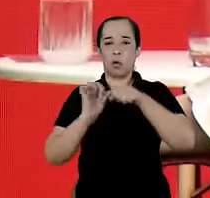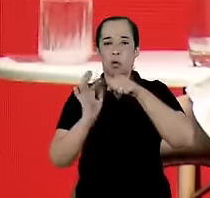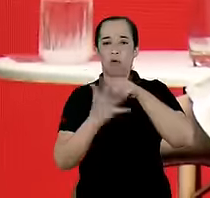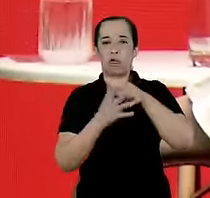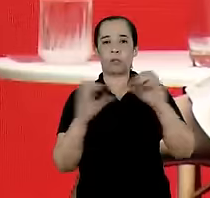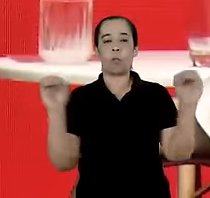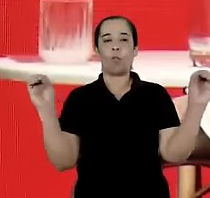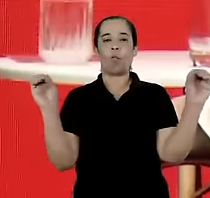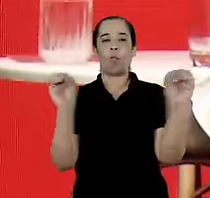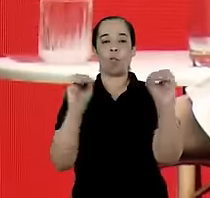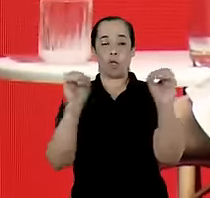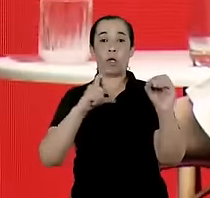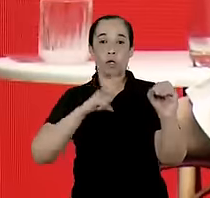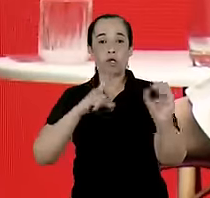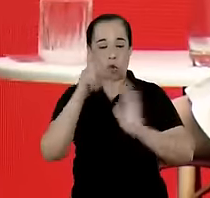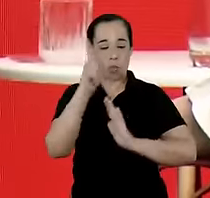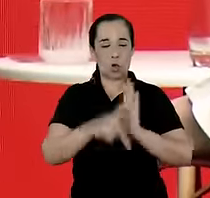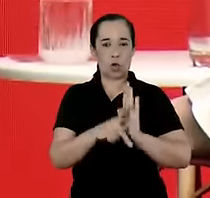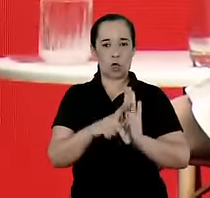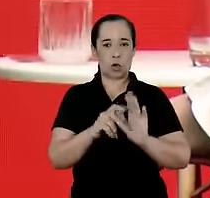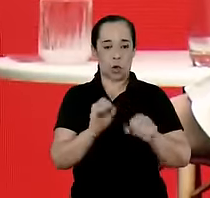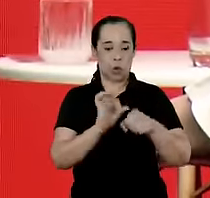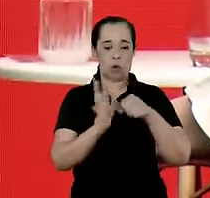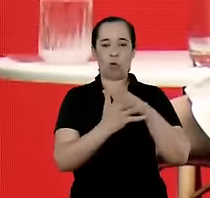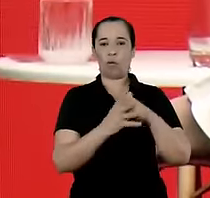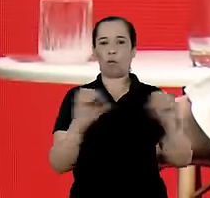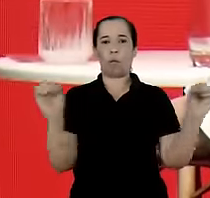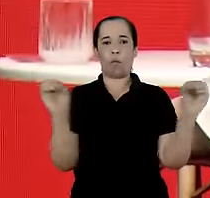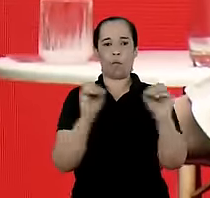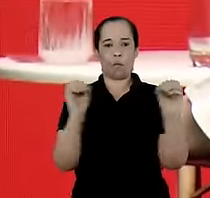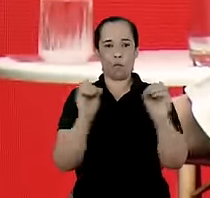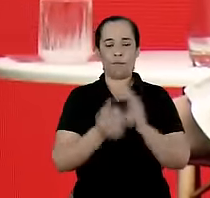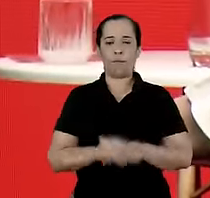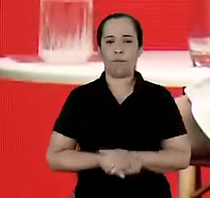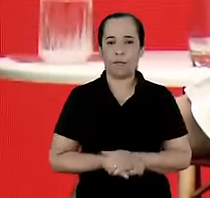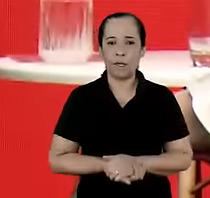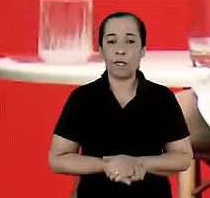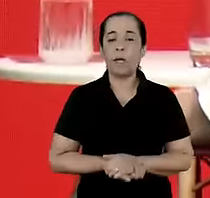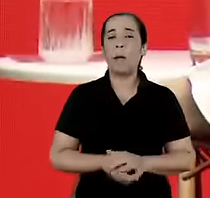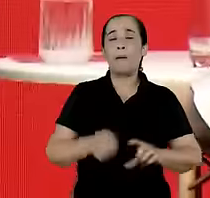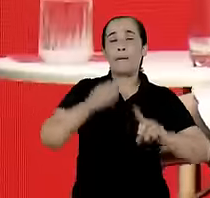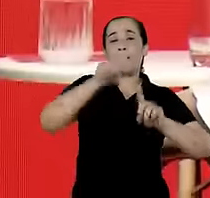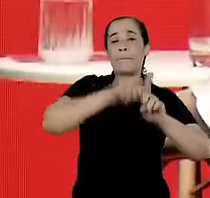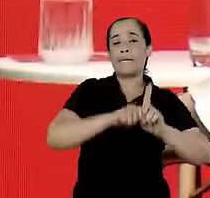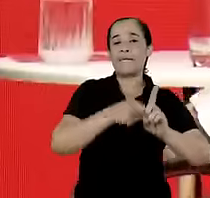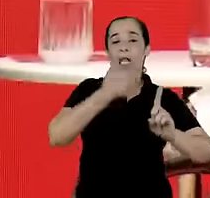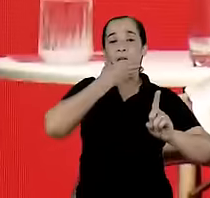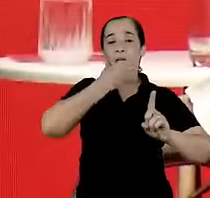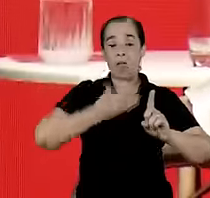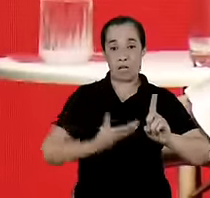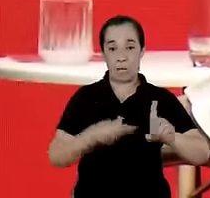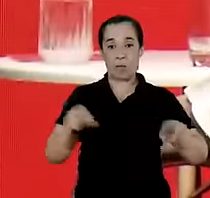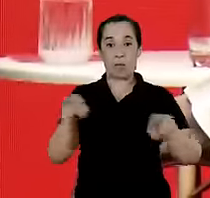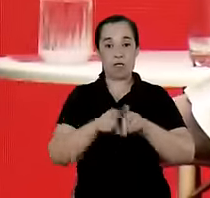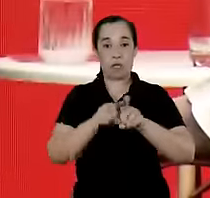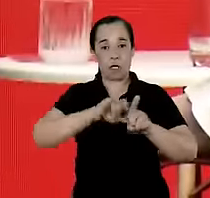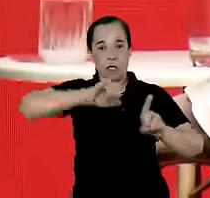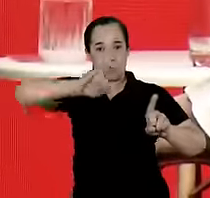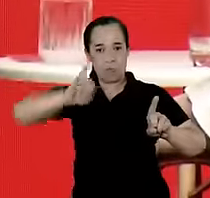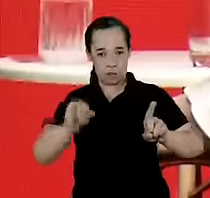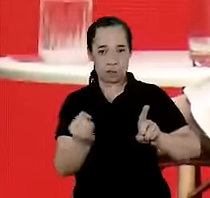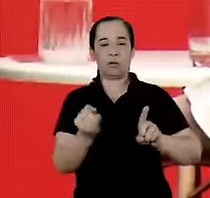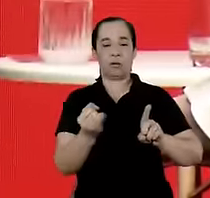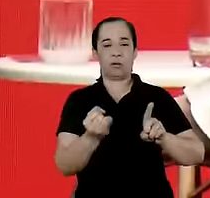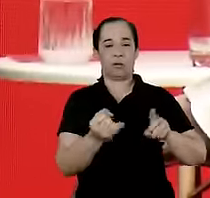ele tinha então houve um um otimismo grande em dezembro e janeiro desse ano desse reopening de China então mercados andaram